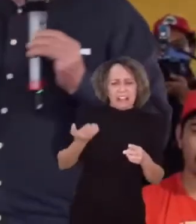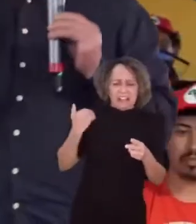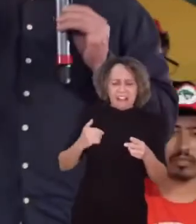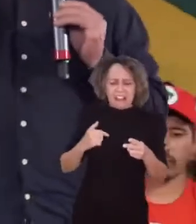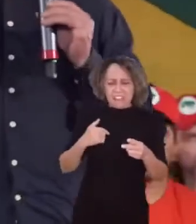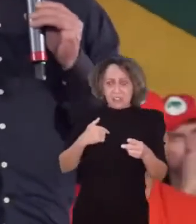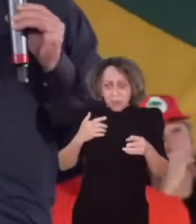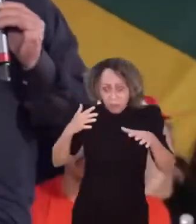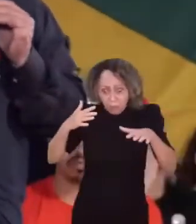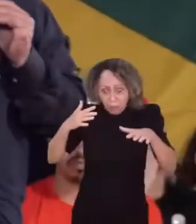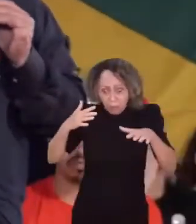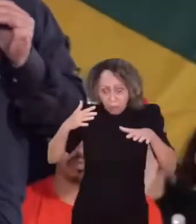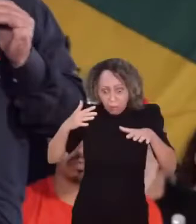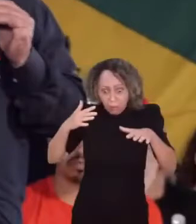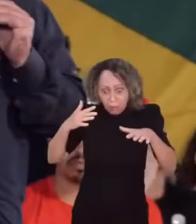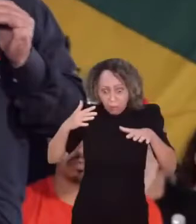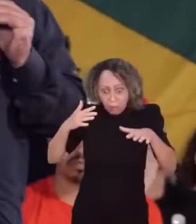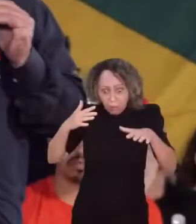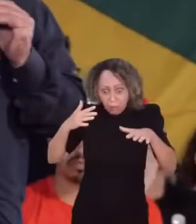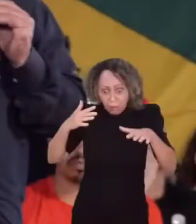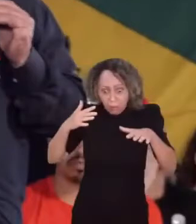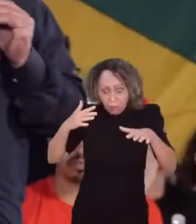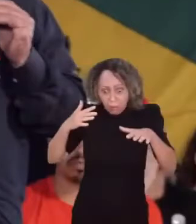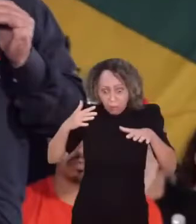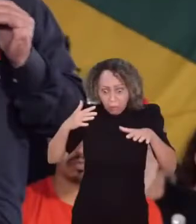interesses antinacionais